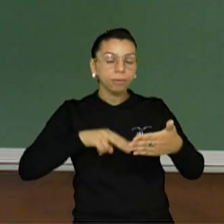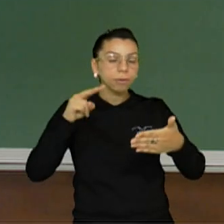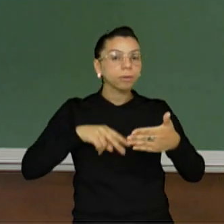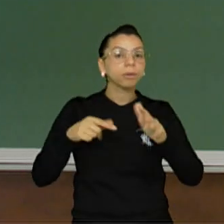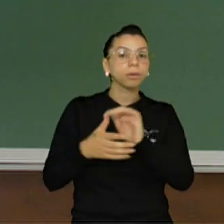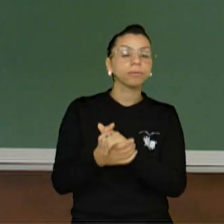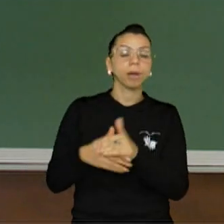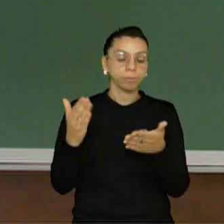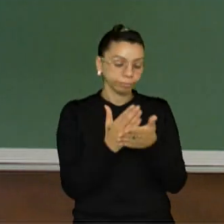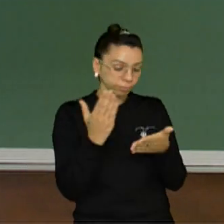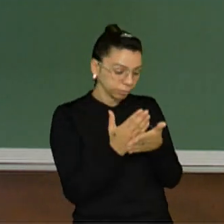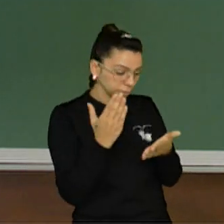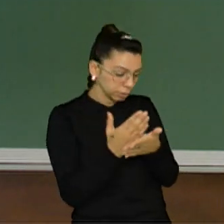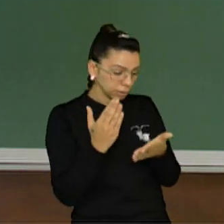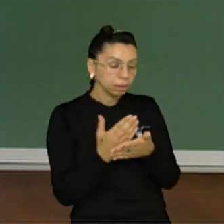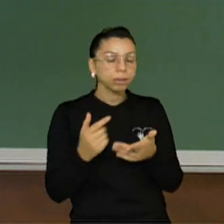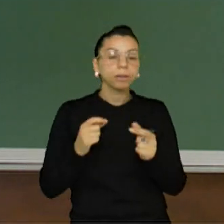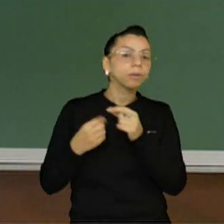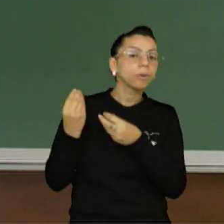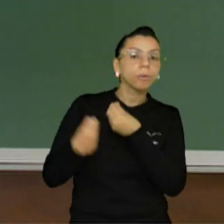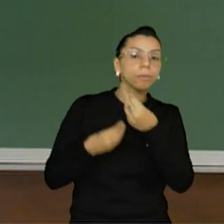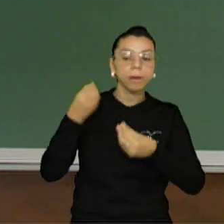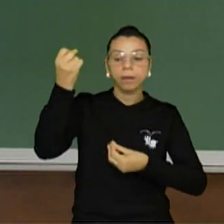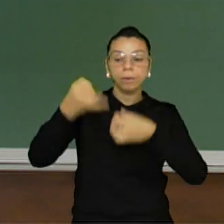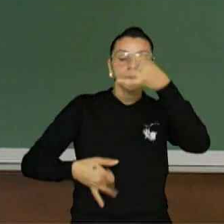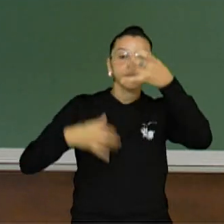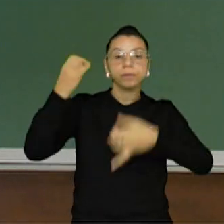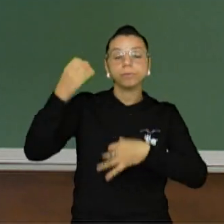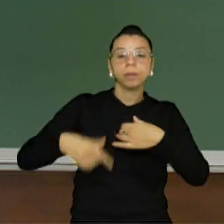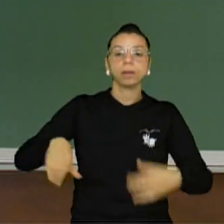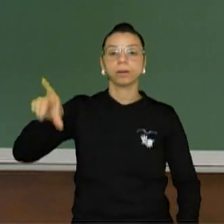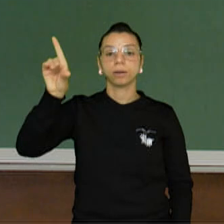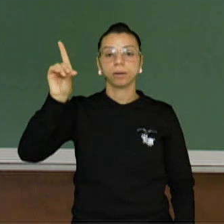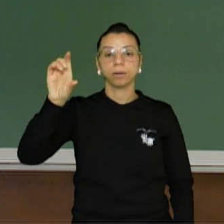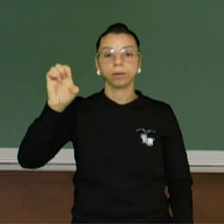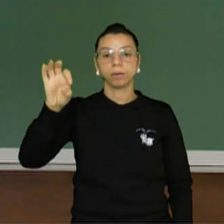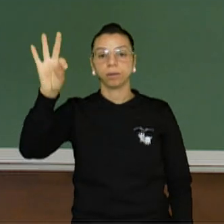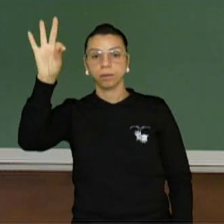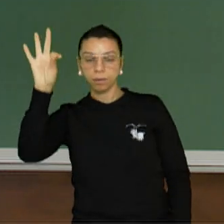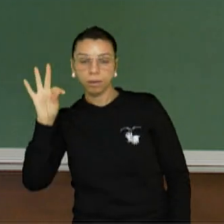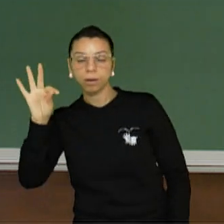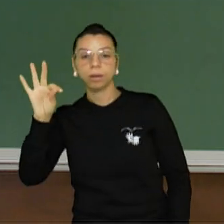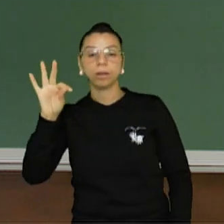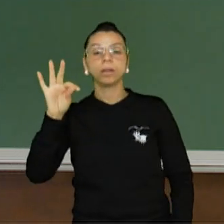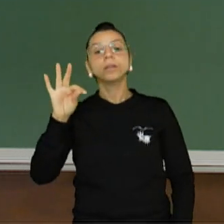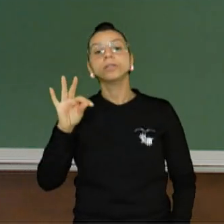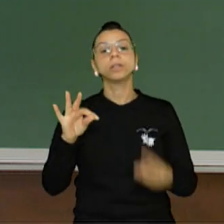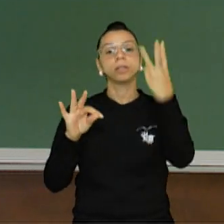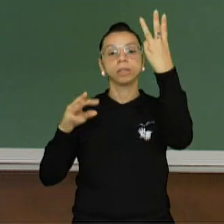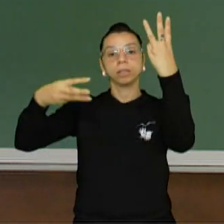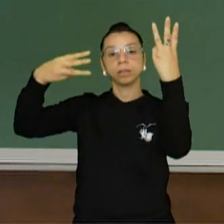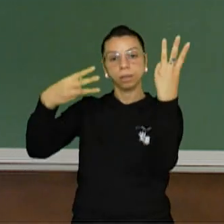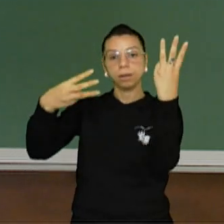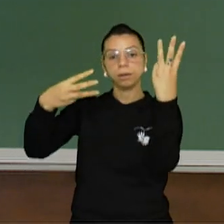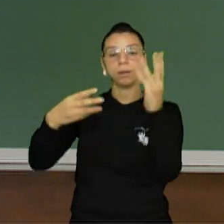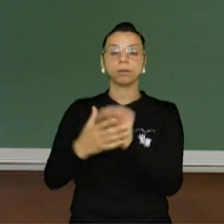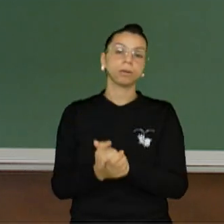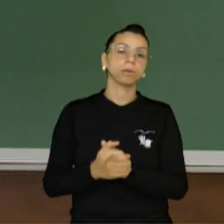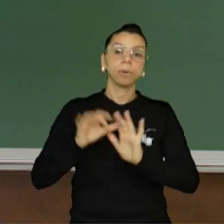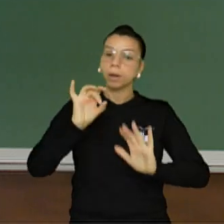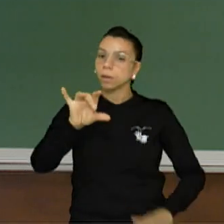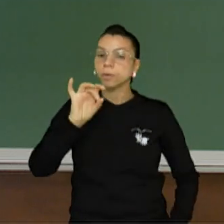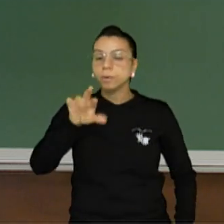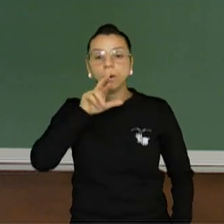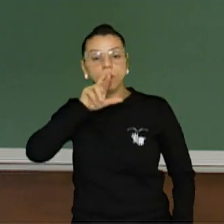vários livros. Como é que eu posso explicar esse determinante de ordem 3 né? Não só resolva, determine, né?